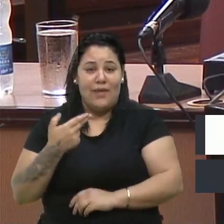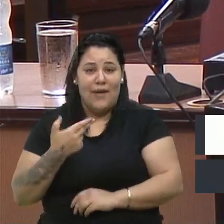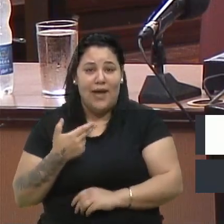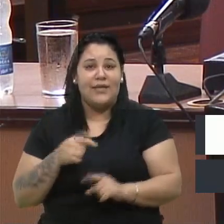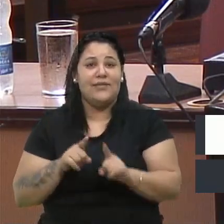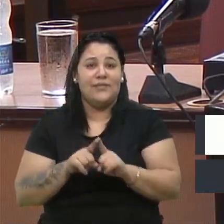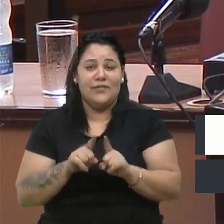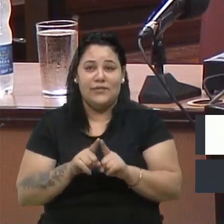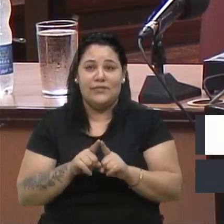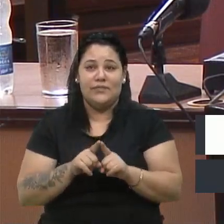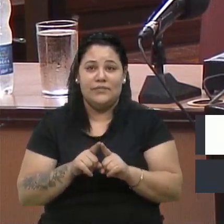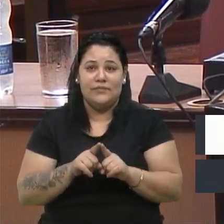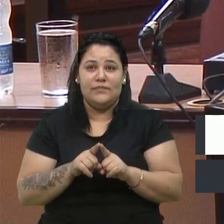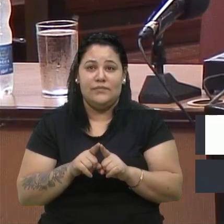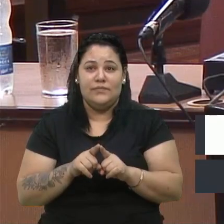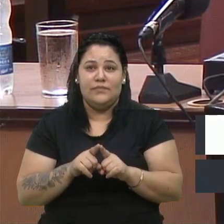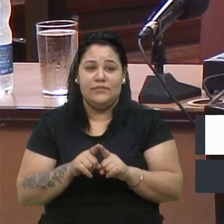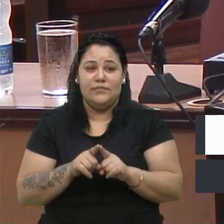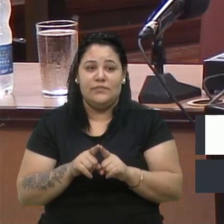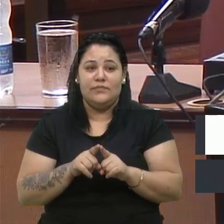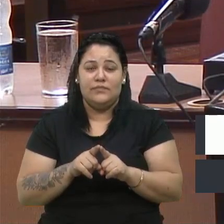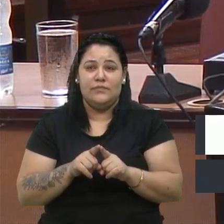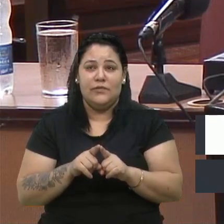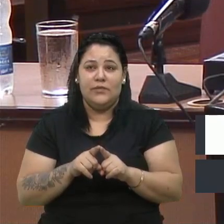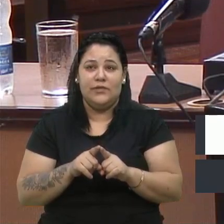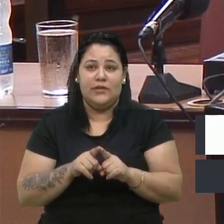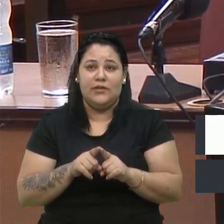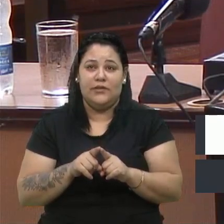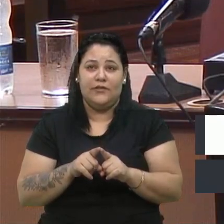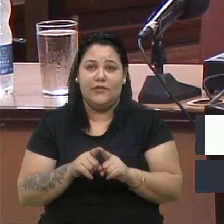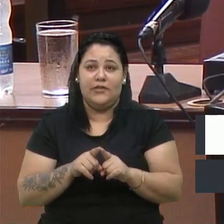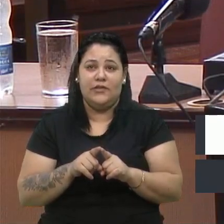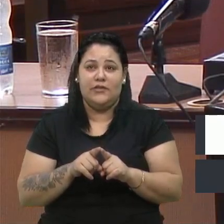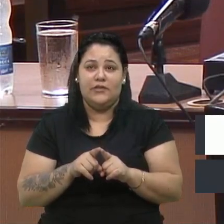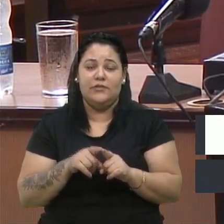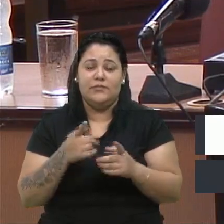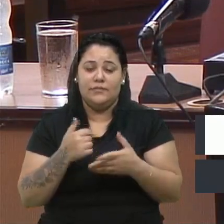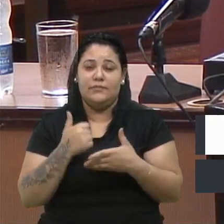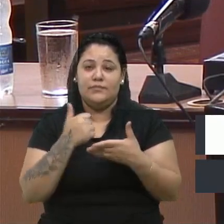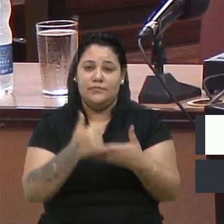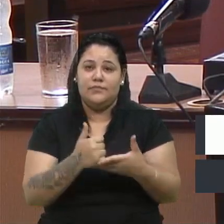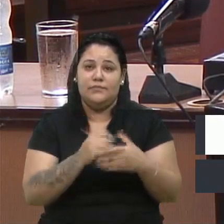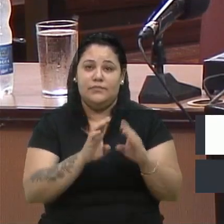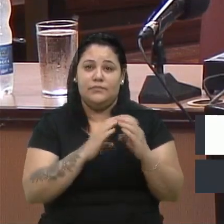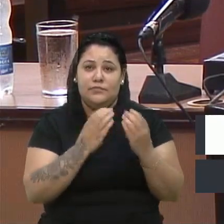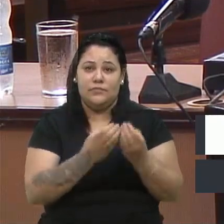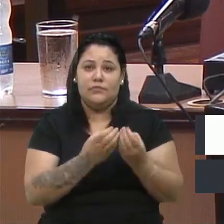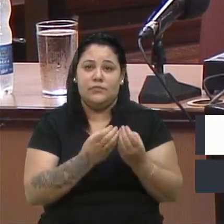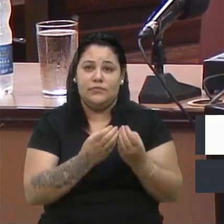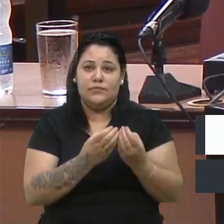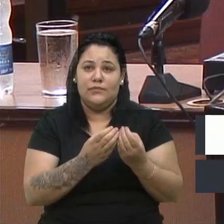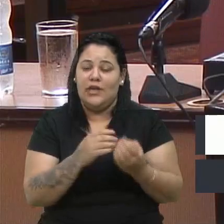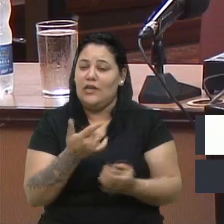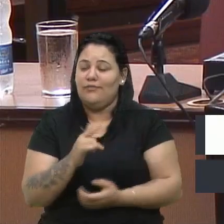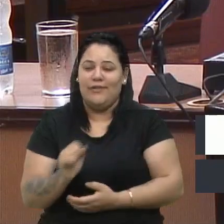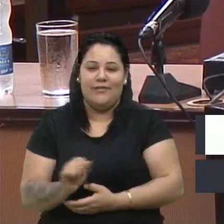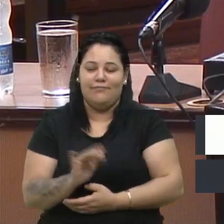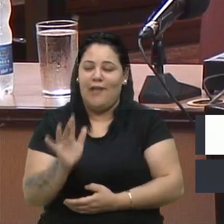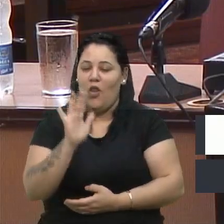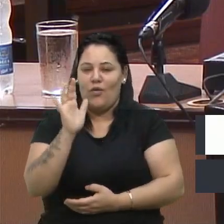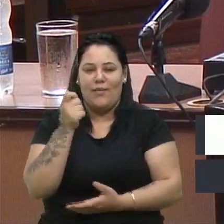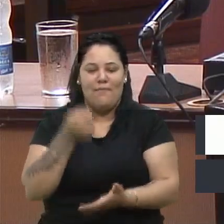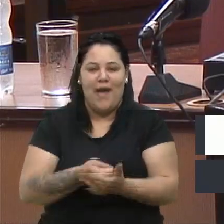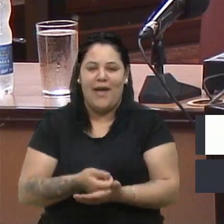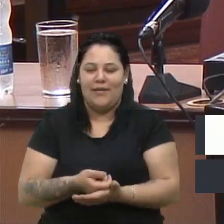então estão colocando sua vida em risco em prol da vida do próximo. E isso é muito digno e não há valor que pague.